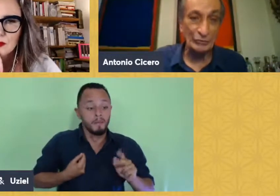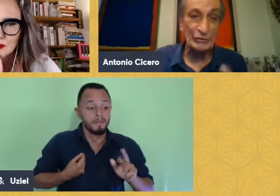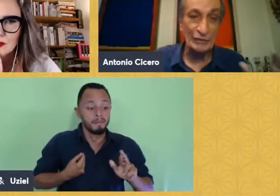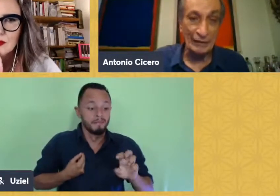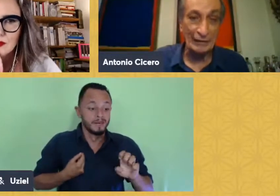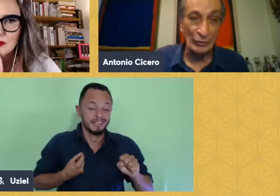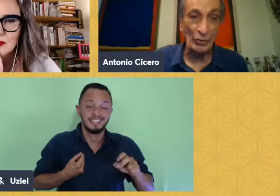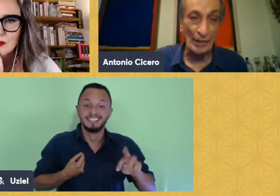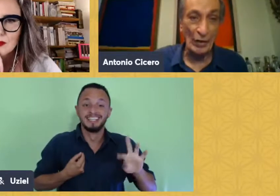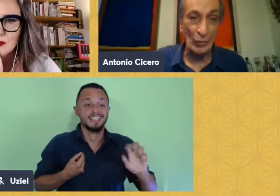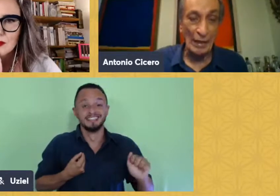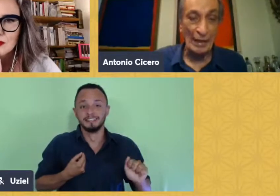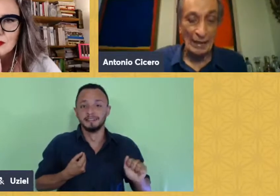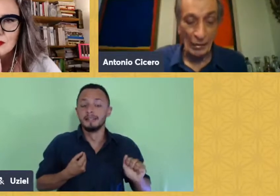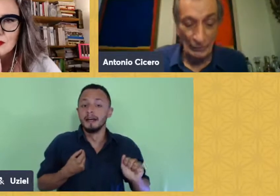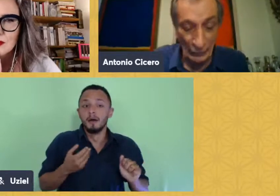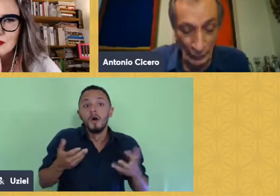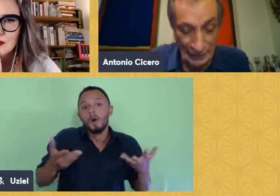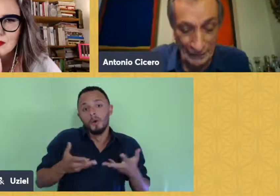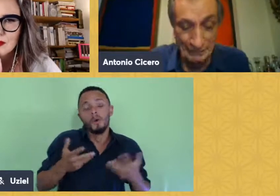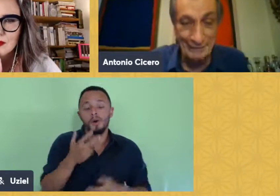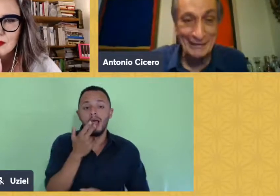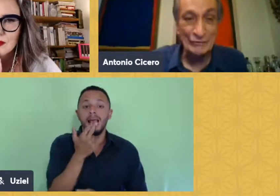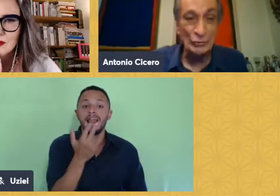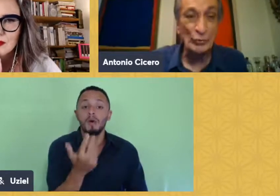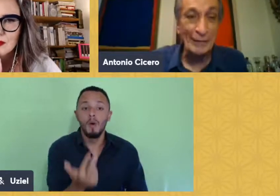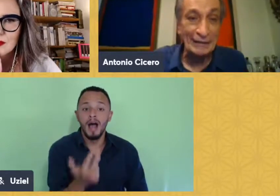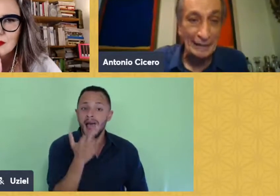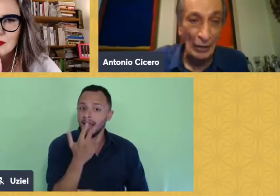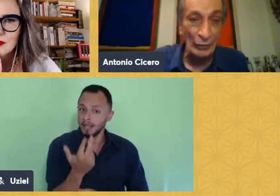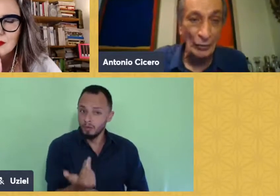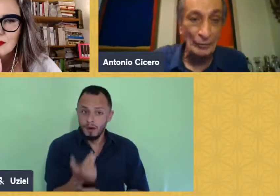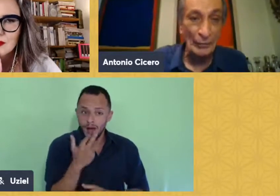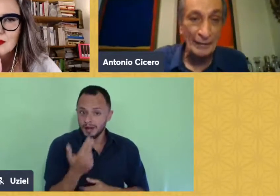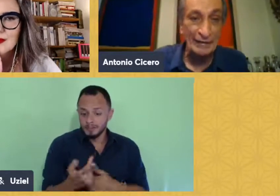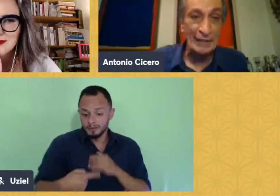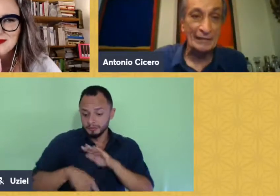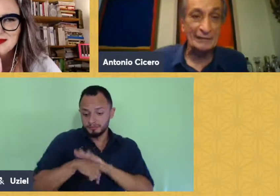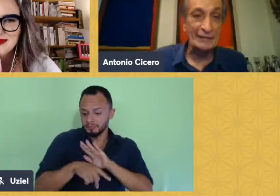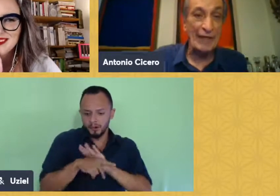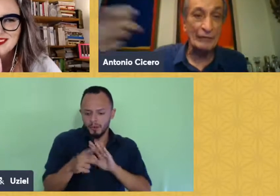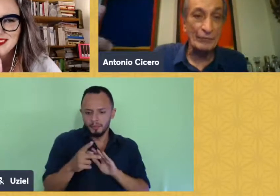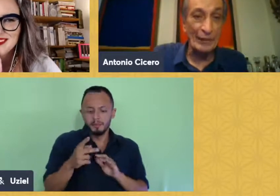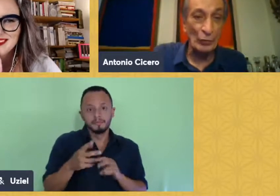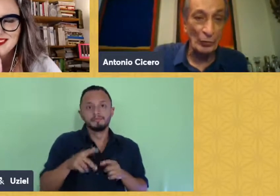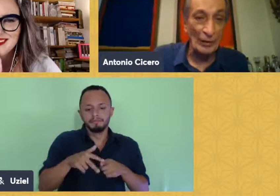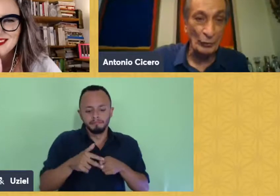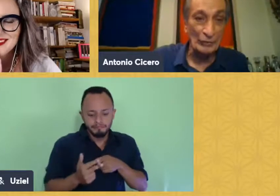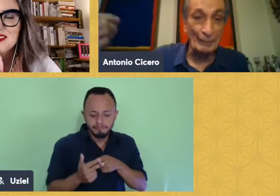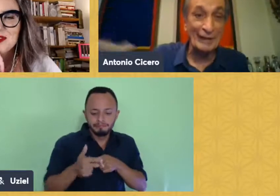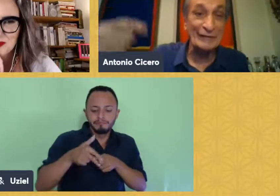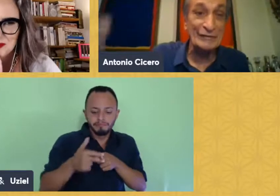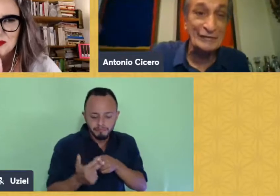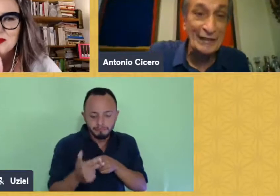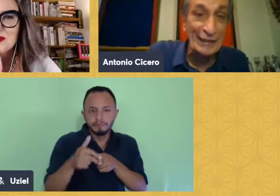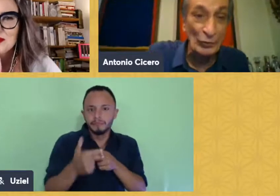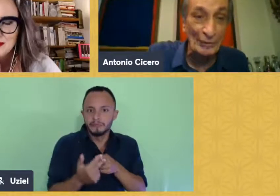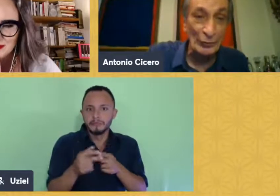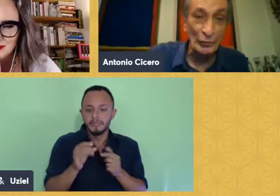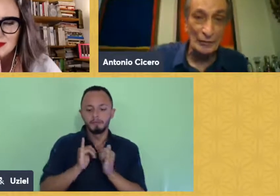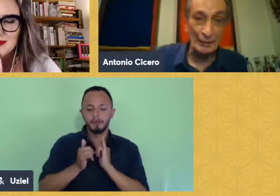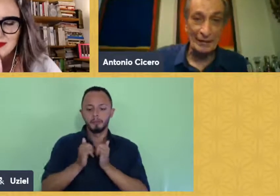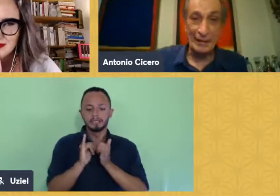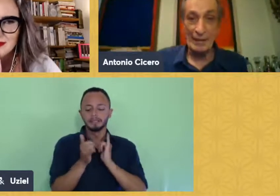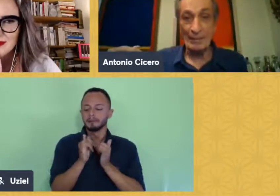linguagem cotidiana, normal, é uma linguagem instrumental, normalmente, ela serve para alguma coisa, para dizer